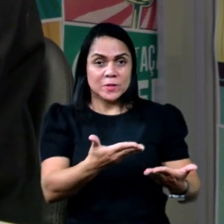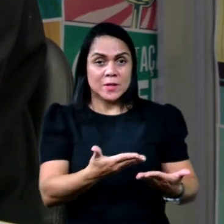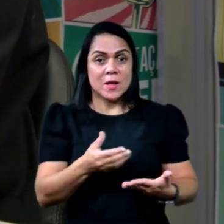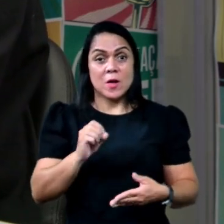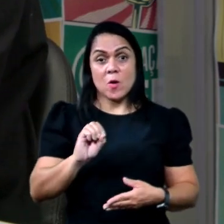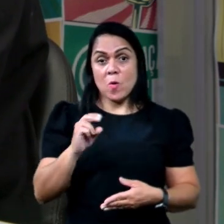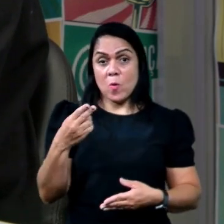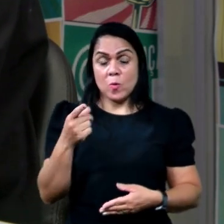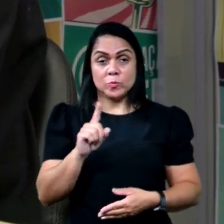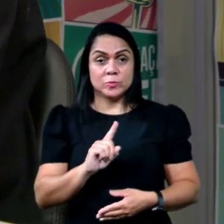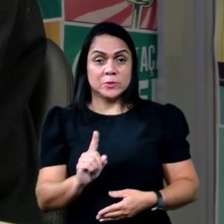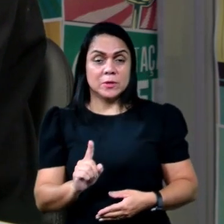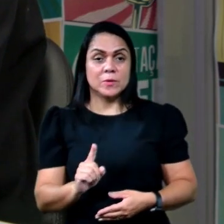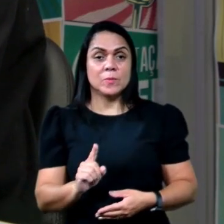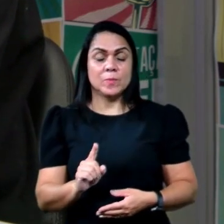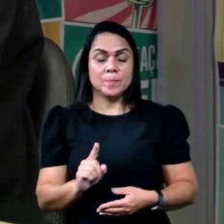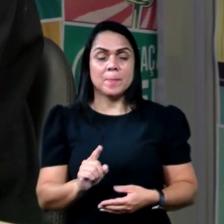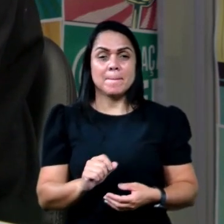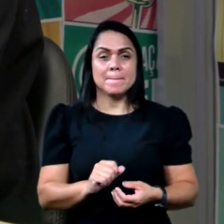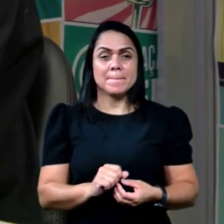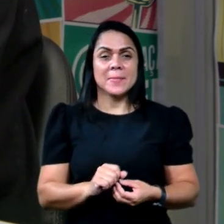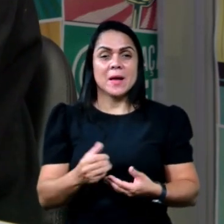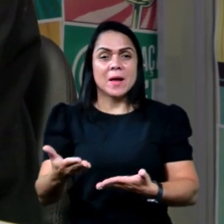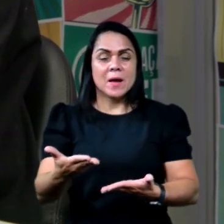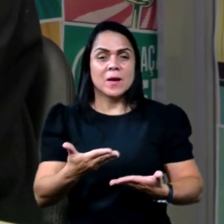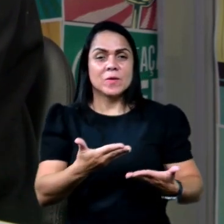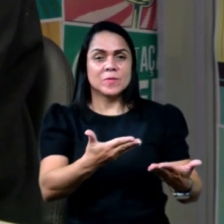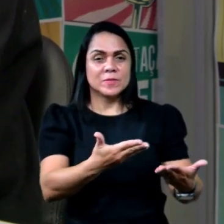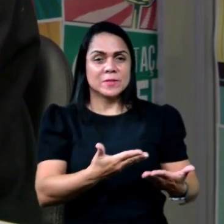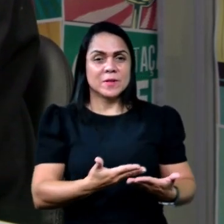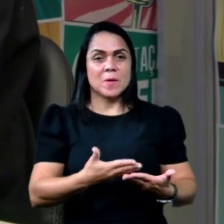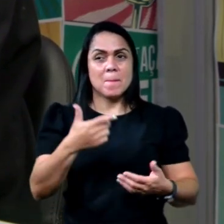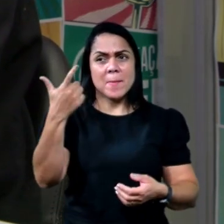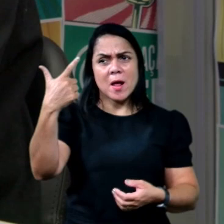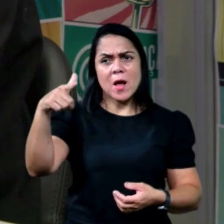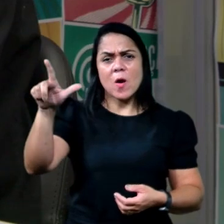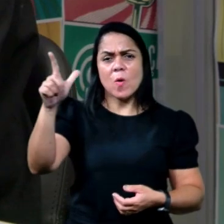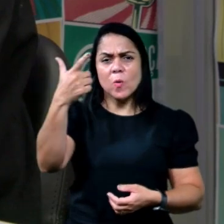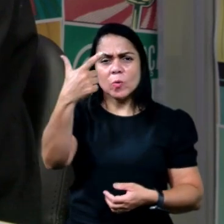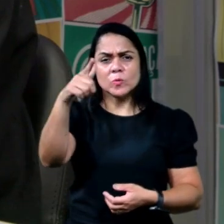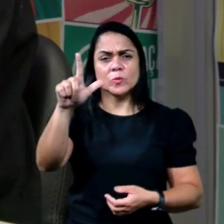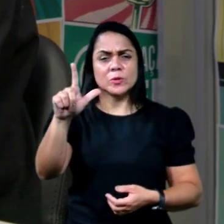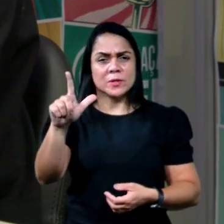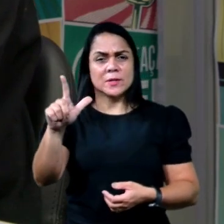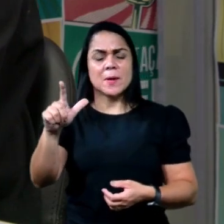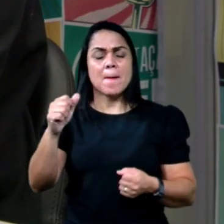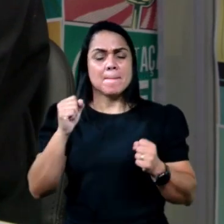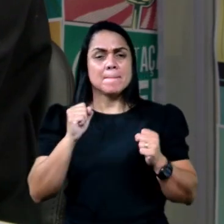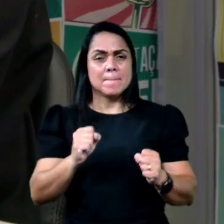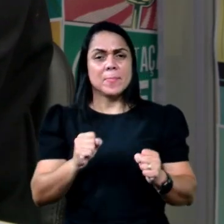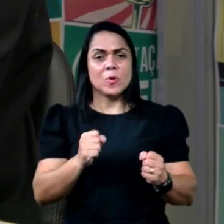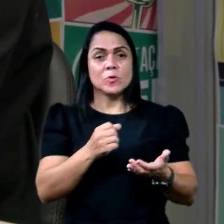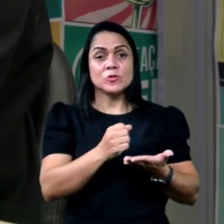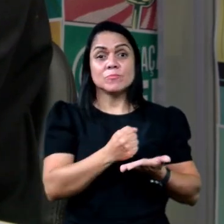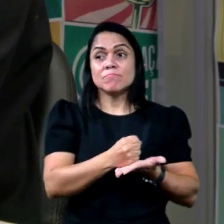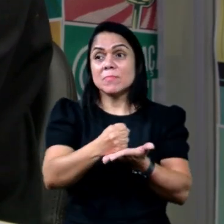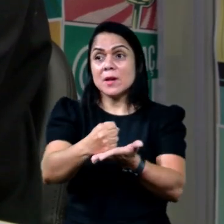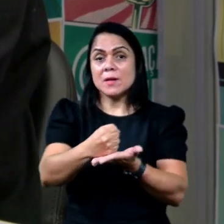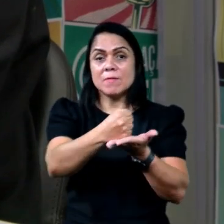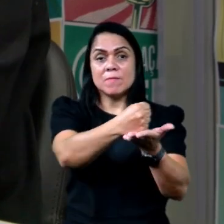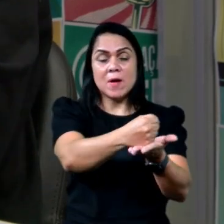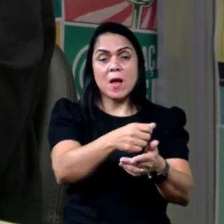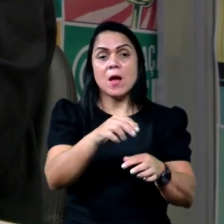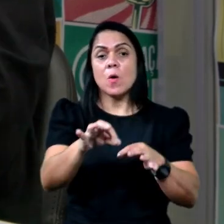Para alguns muitos, para alguns nem tanto, a seguir para outras mostras. Você pode levar seu projeto para outras circunstâncias.